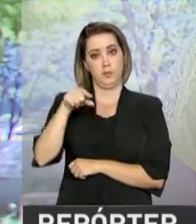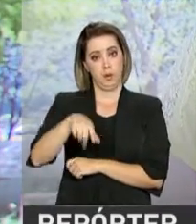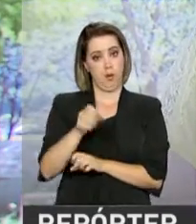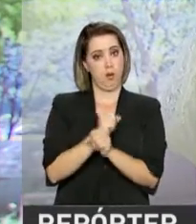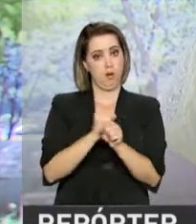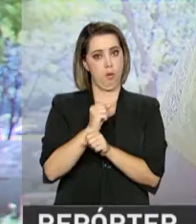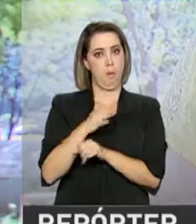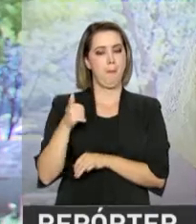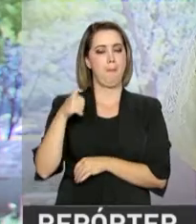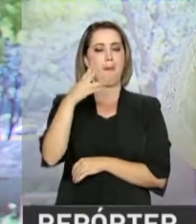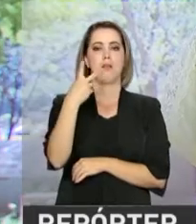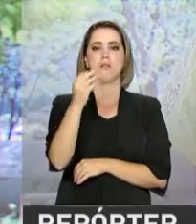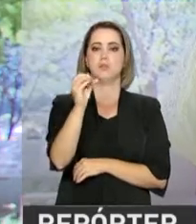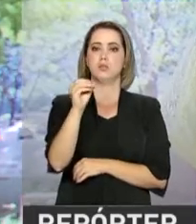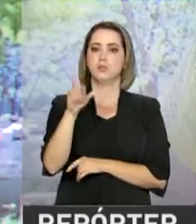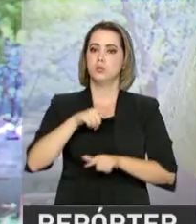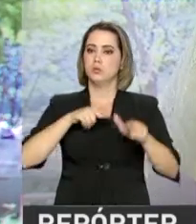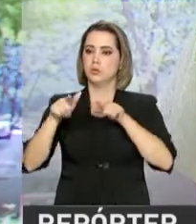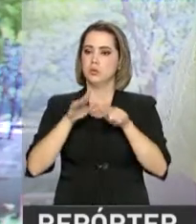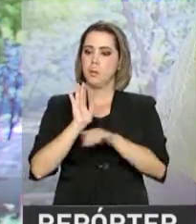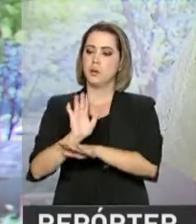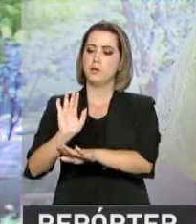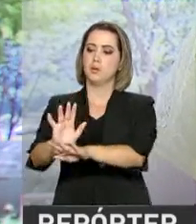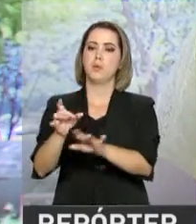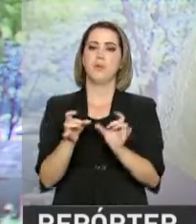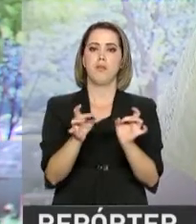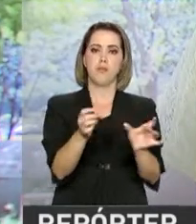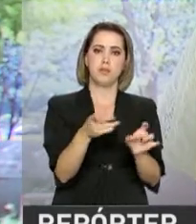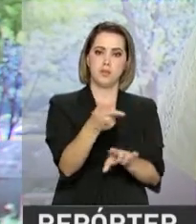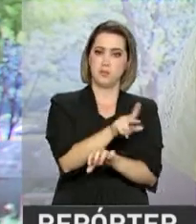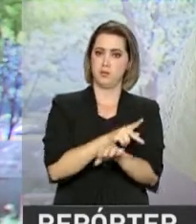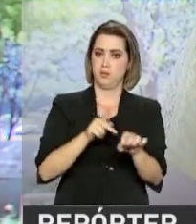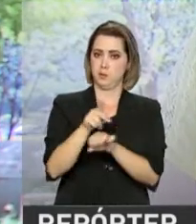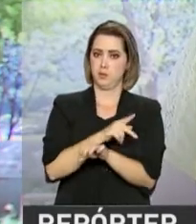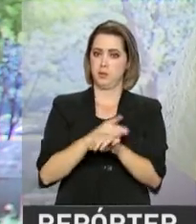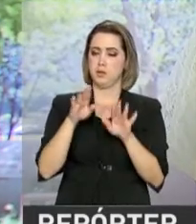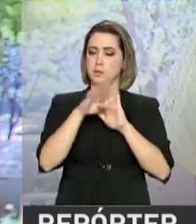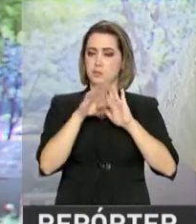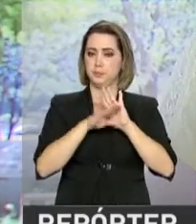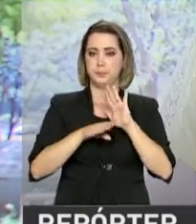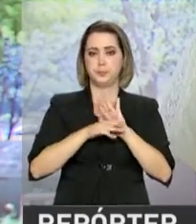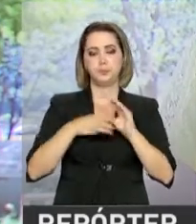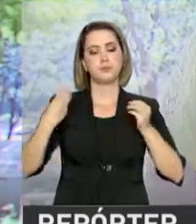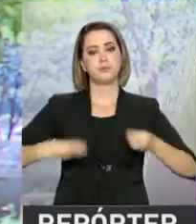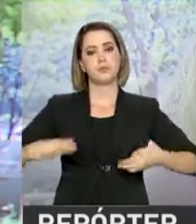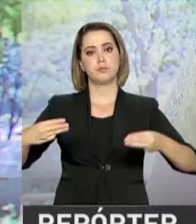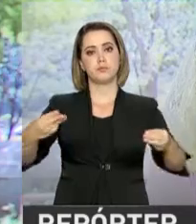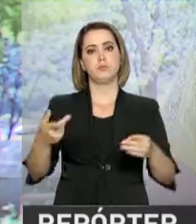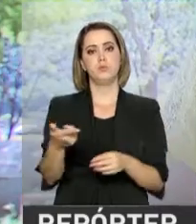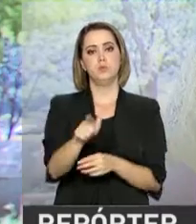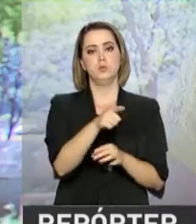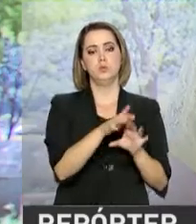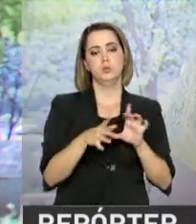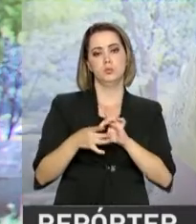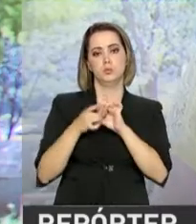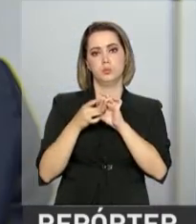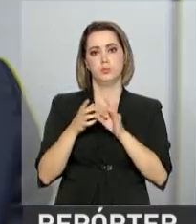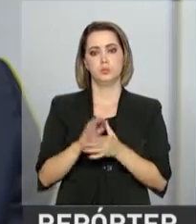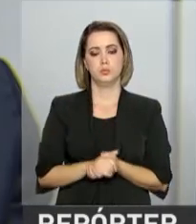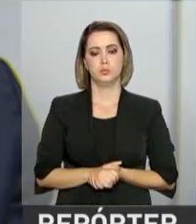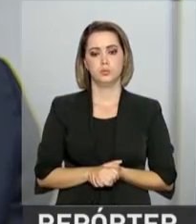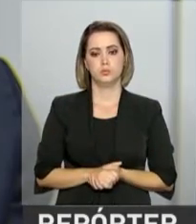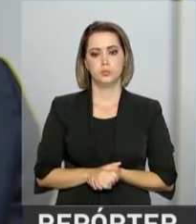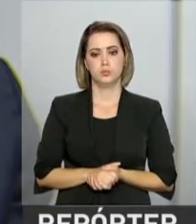previstas mais de 200 ações de apoio às exportações, planejadas pelo Ministério em parceria com outras instituições.